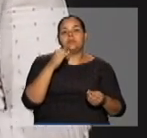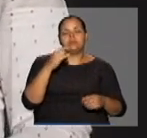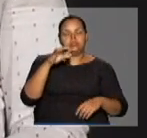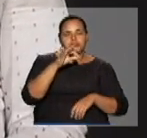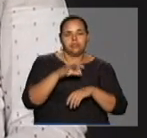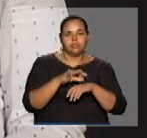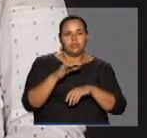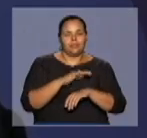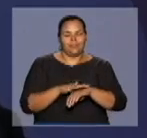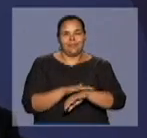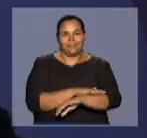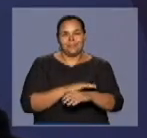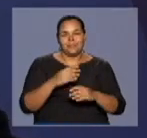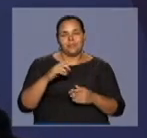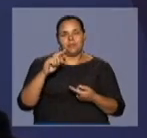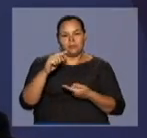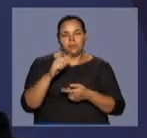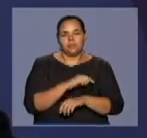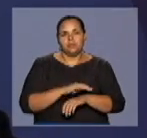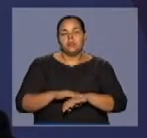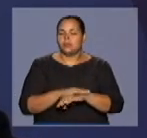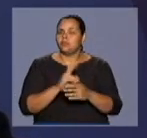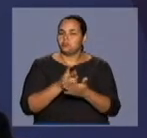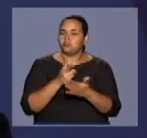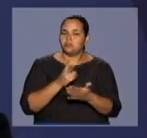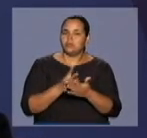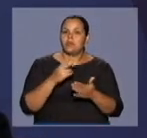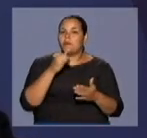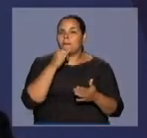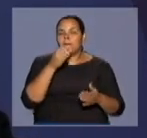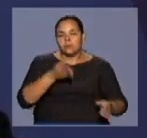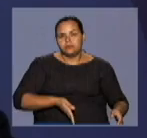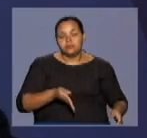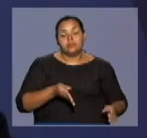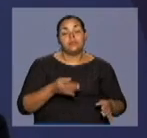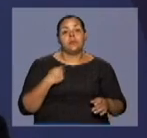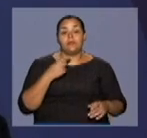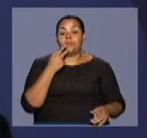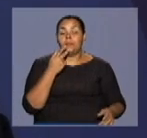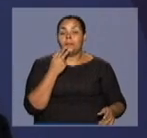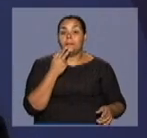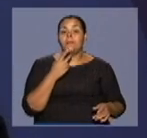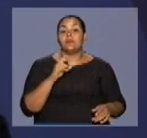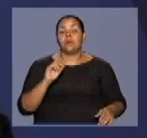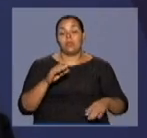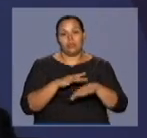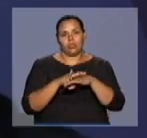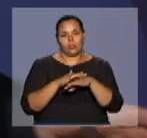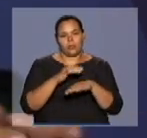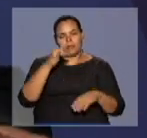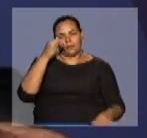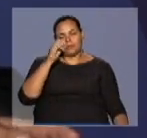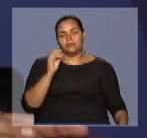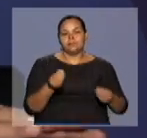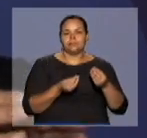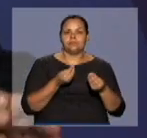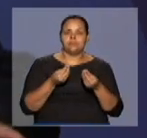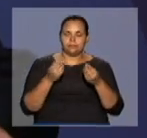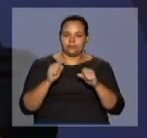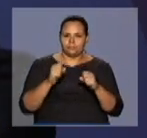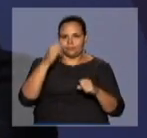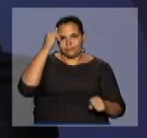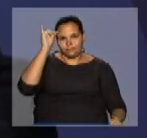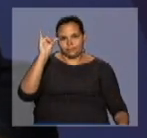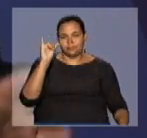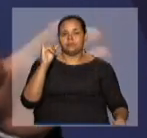mesmo sistema? É o mesmo sistema, mas aqui nós estamos falando de uma doença que pode